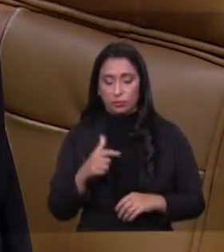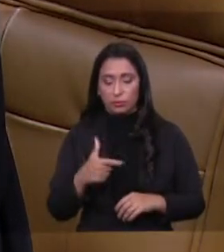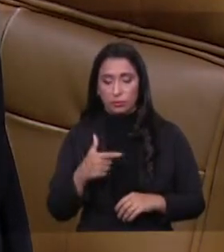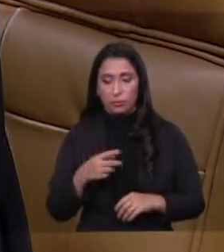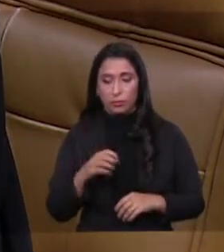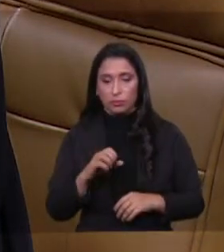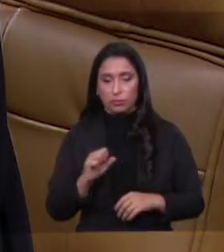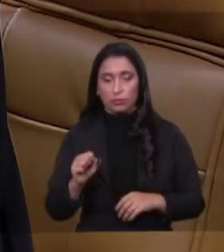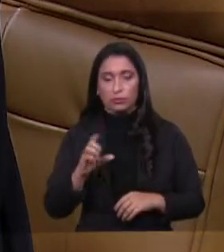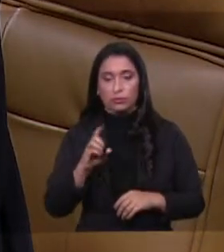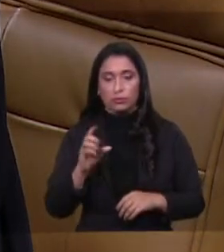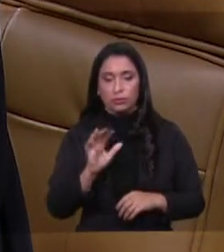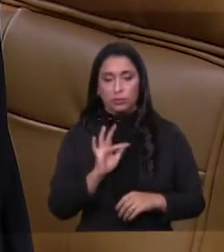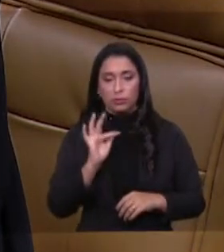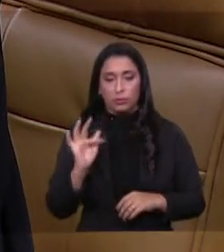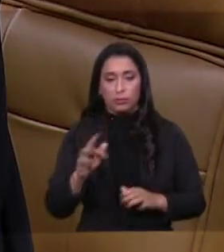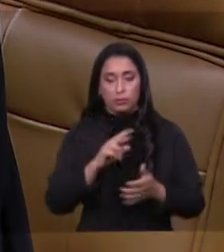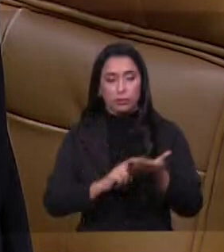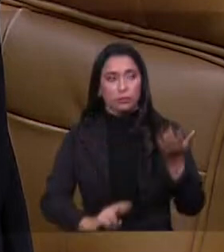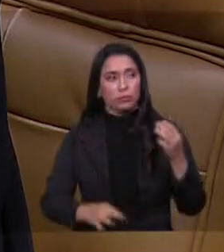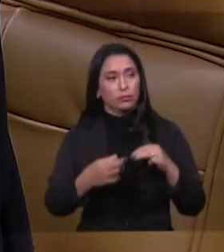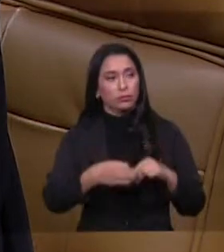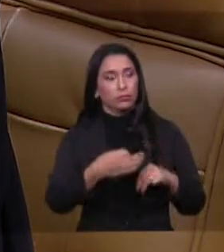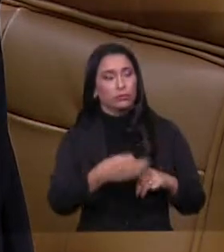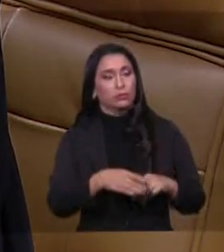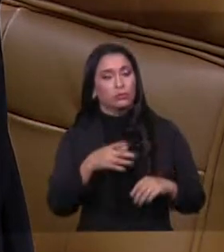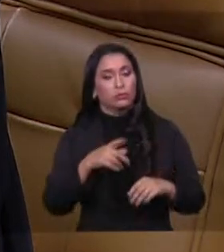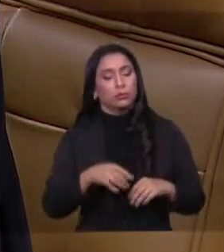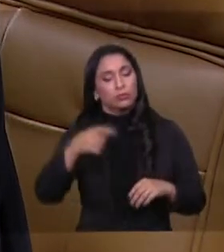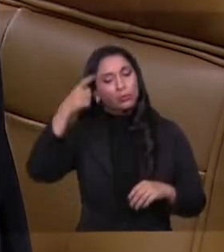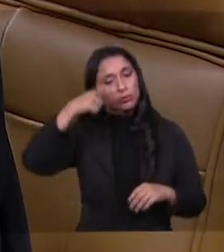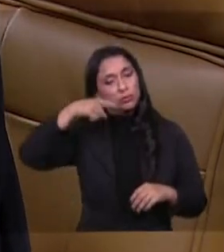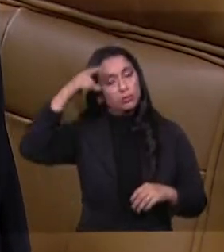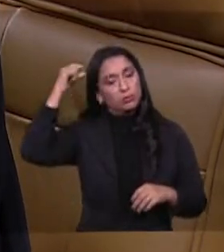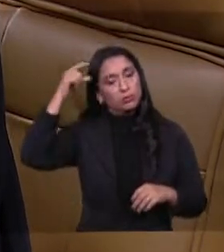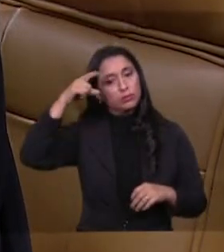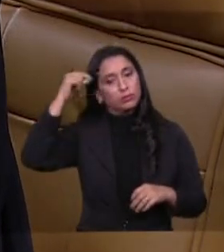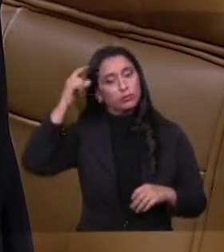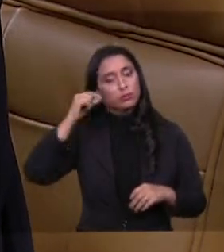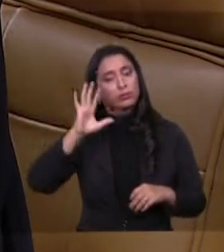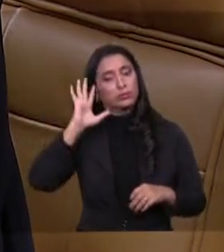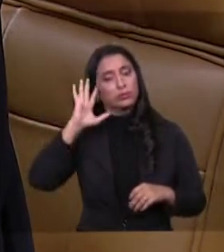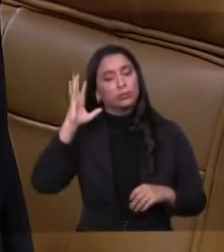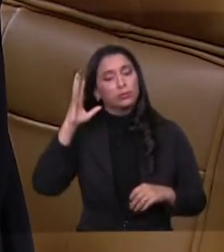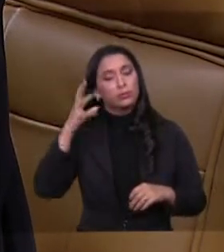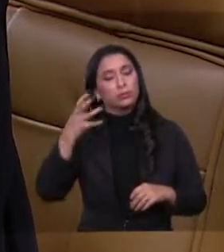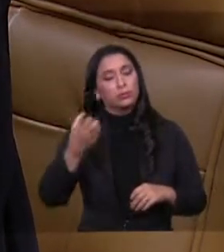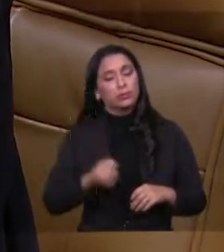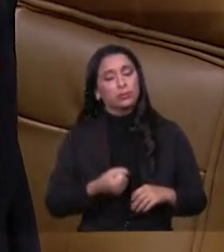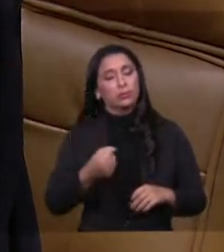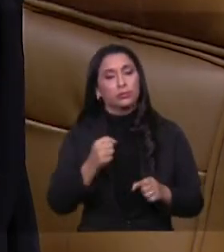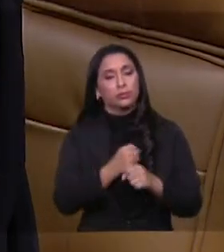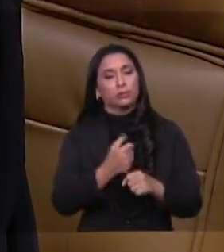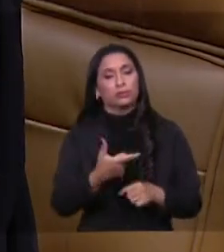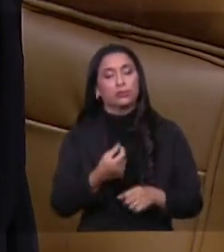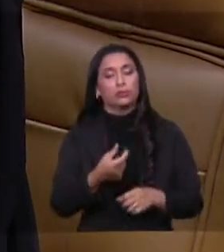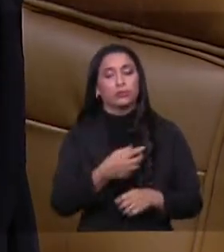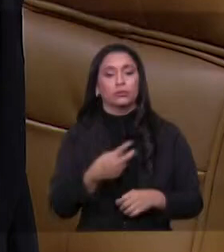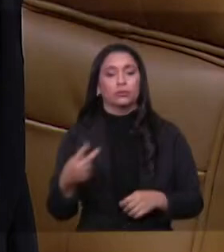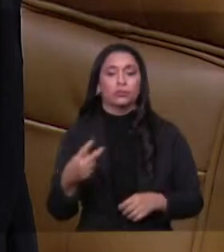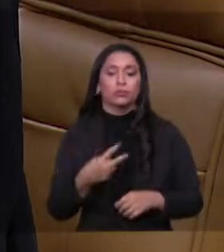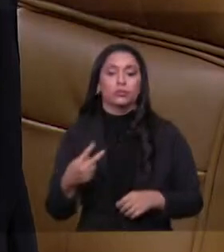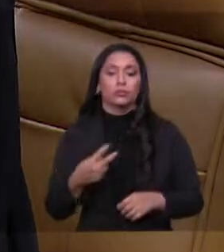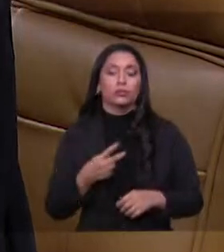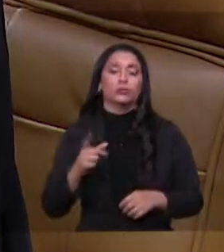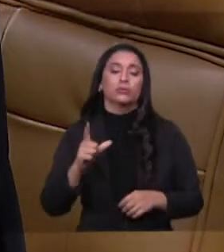do Distrito Federal, da relatoria do eminente ministro Luiz Roberto Barroso, decidiu no final de 2022 pela